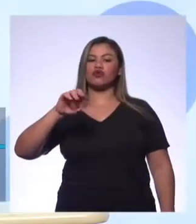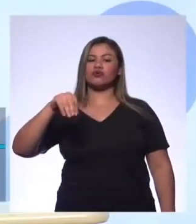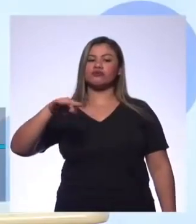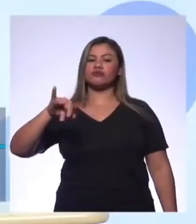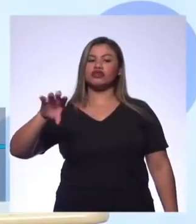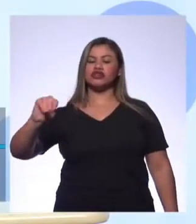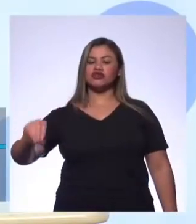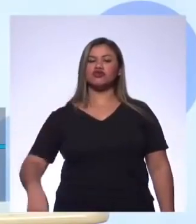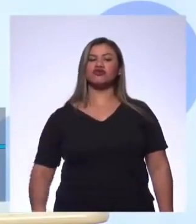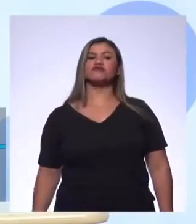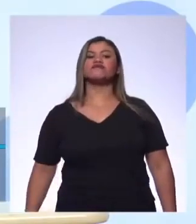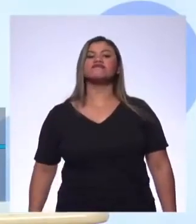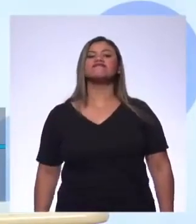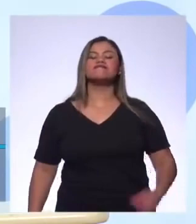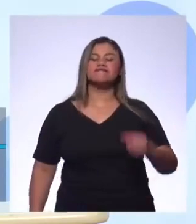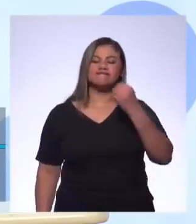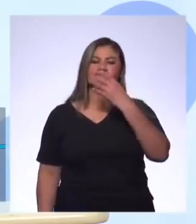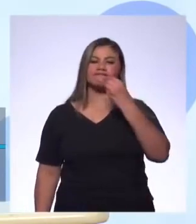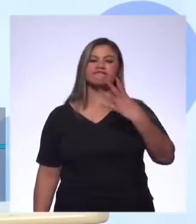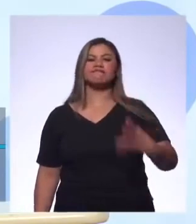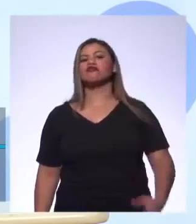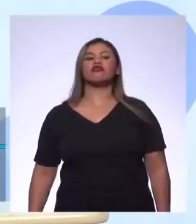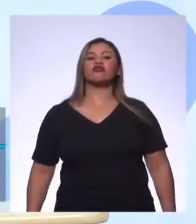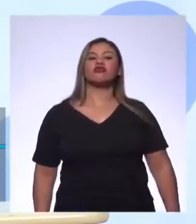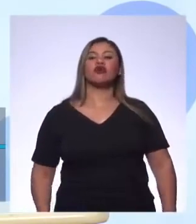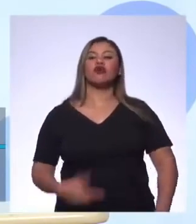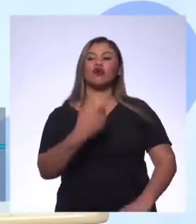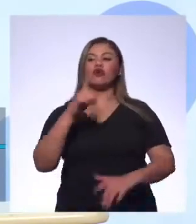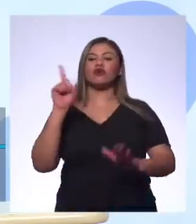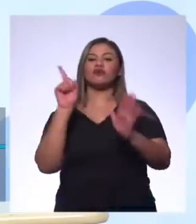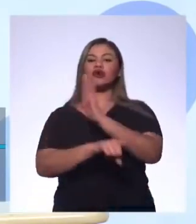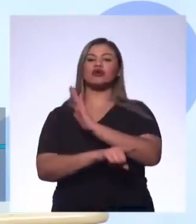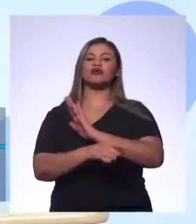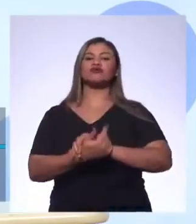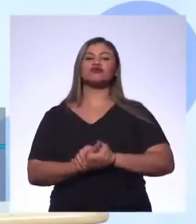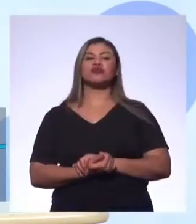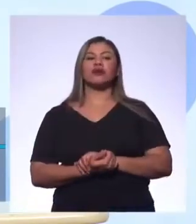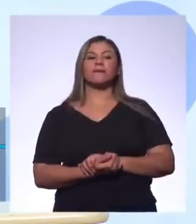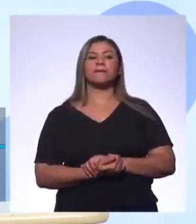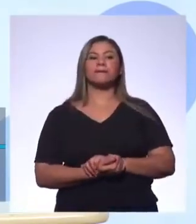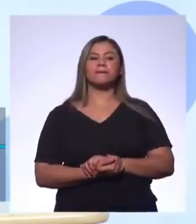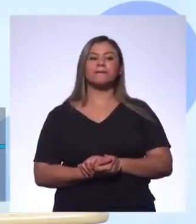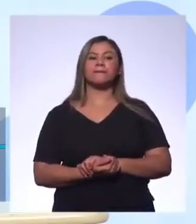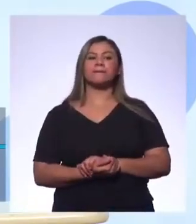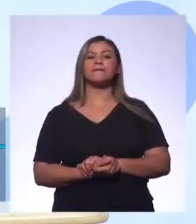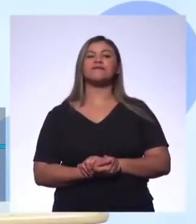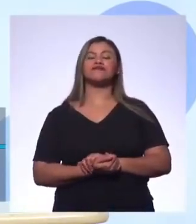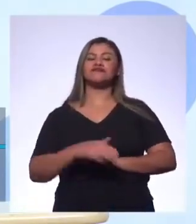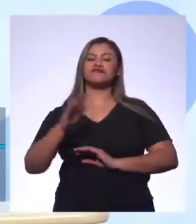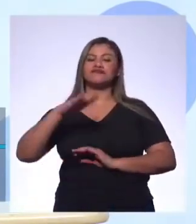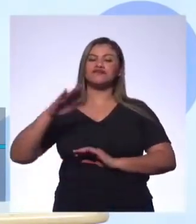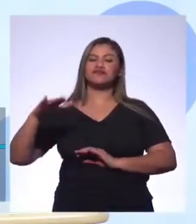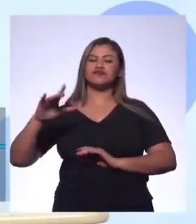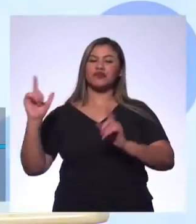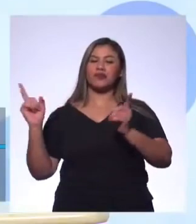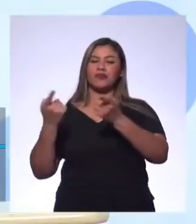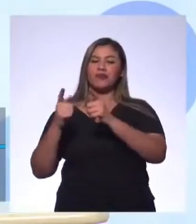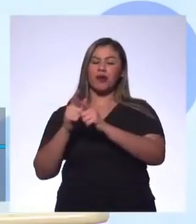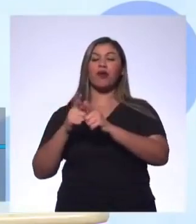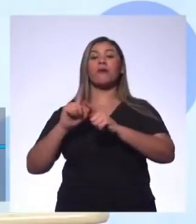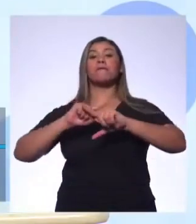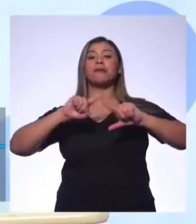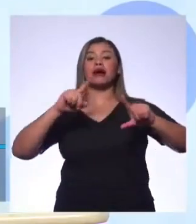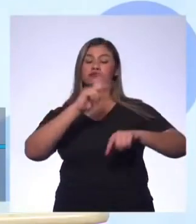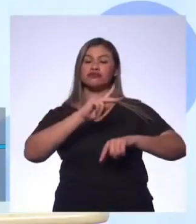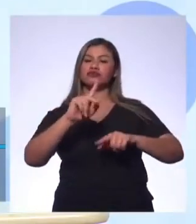bom. Isso mesmo. Agora eu vou fazer uma outra pergunta. E é lógico, a gente tem poucos alunos, tem mais professores, mas os